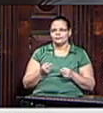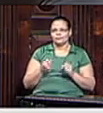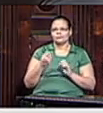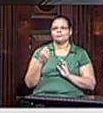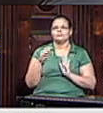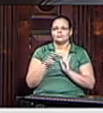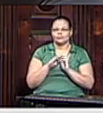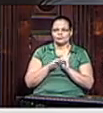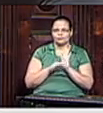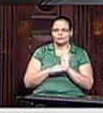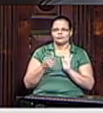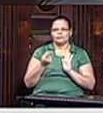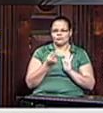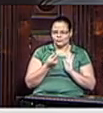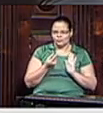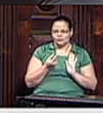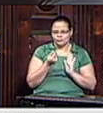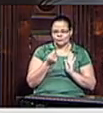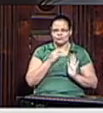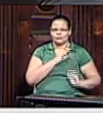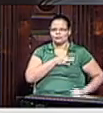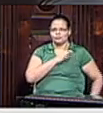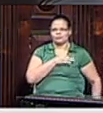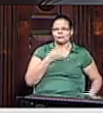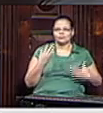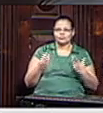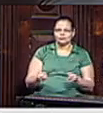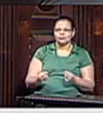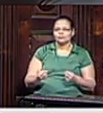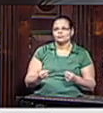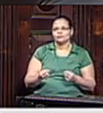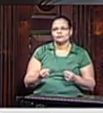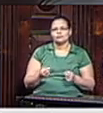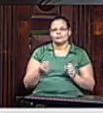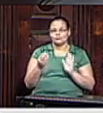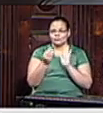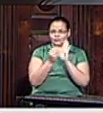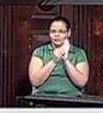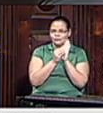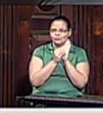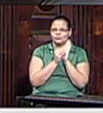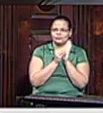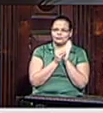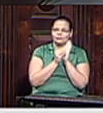orçamento, finanças, fiscalização financeira e controle favorável com emenda.